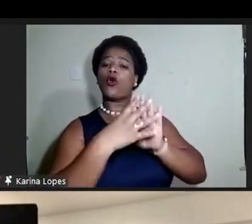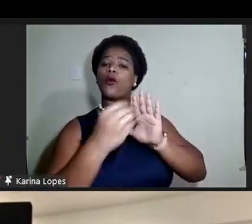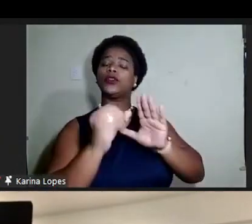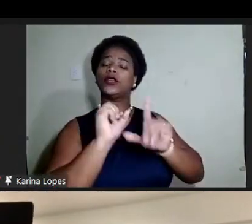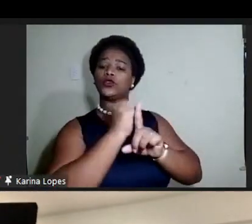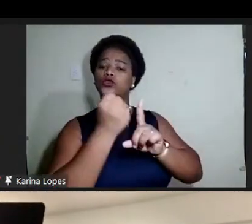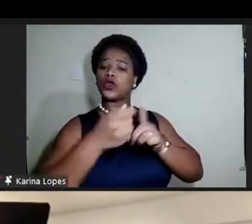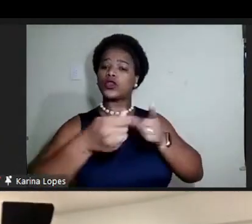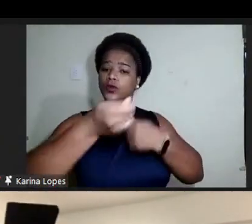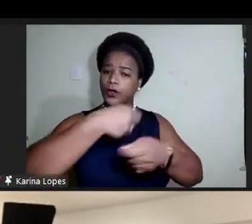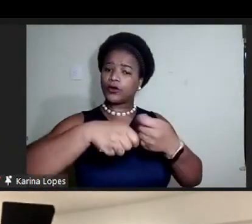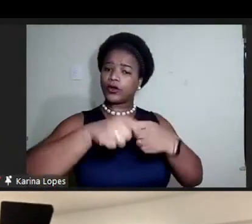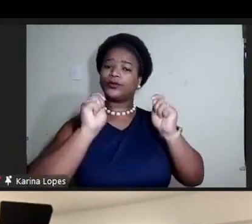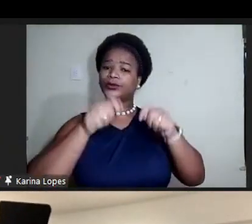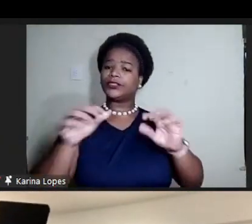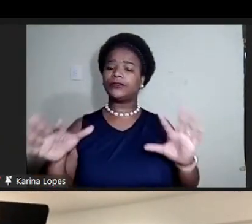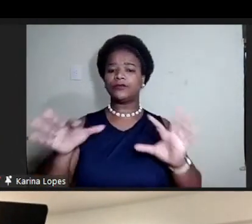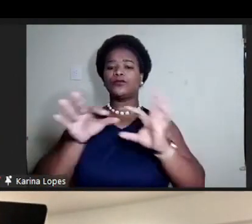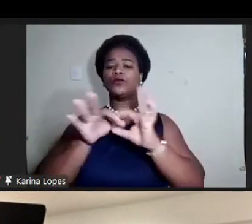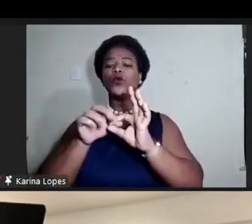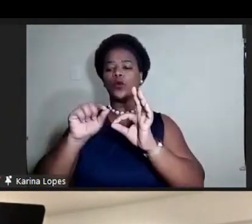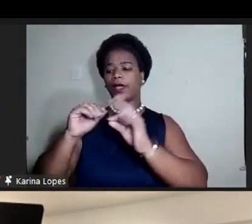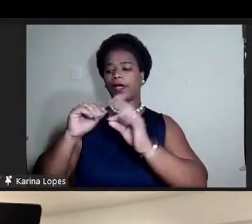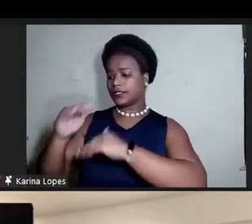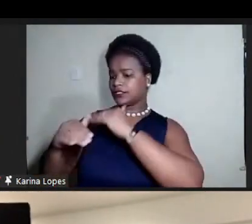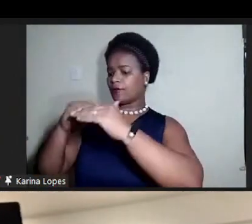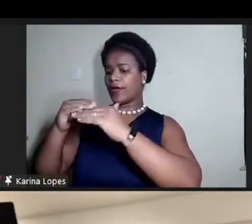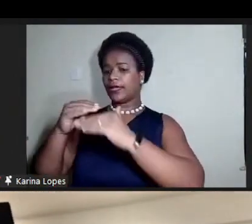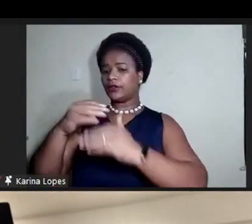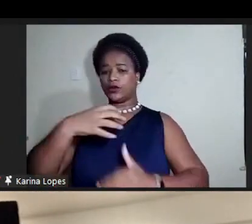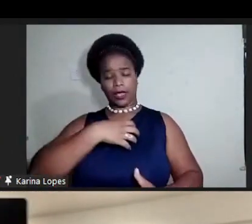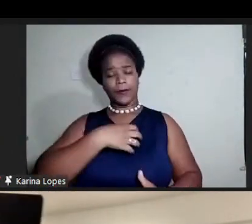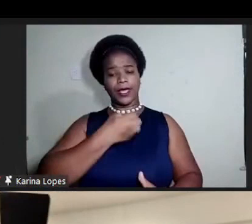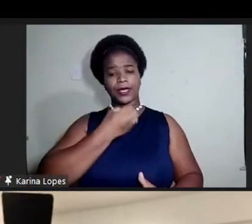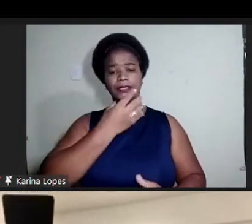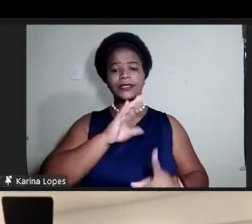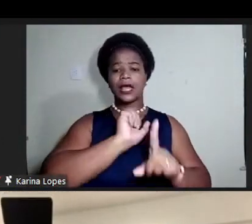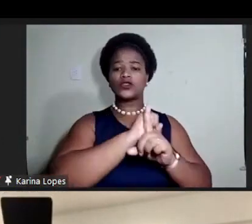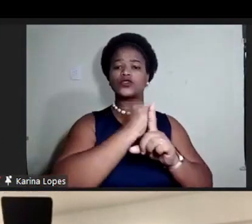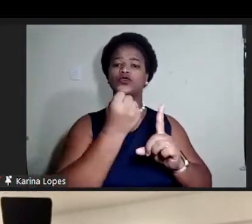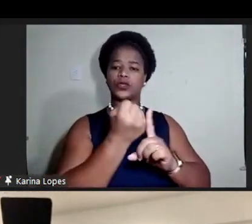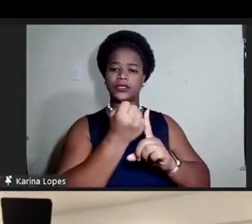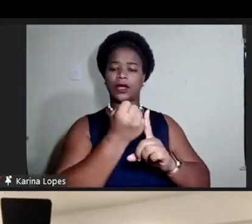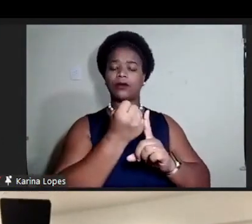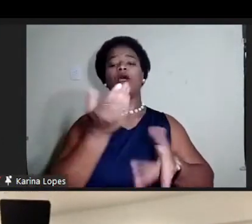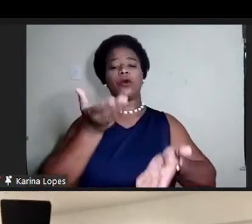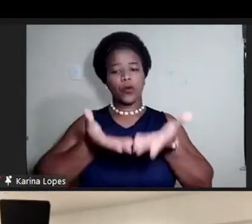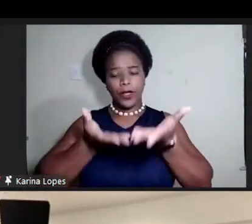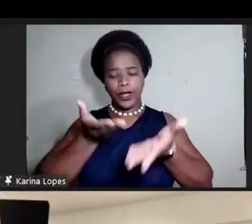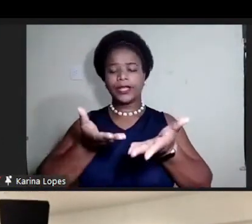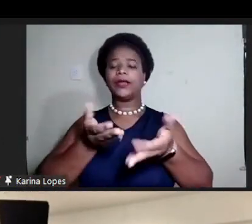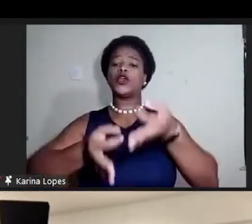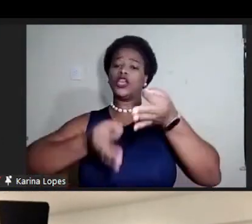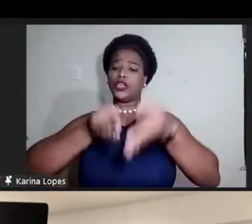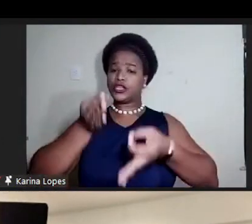unir desenvolvimento e bem-estar social com equilíbrio e justiça entre os participantes.